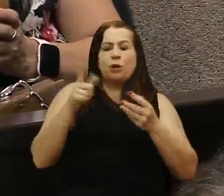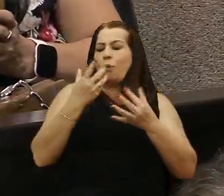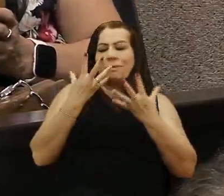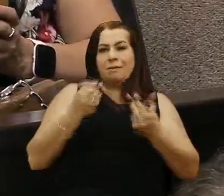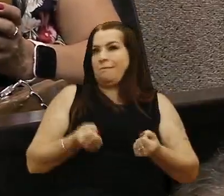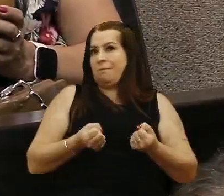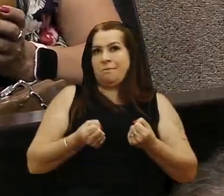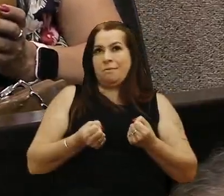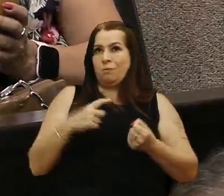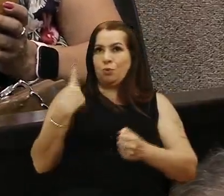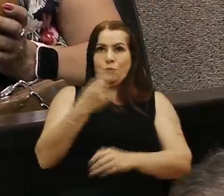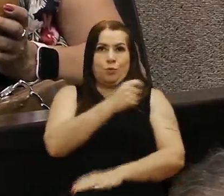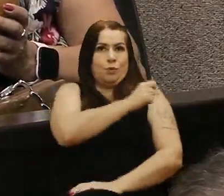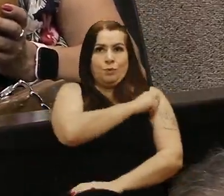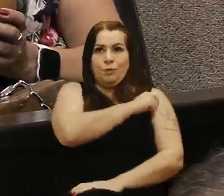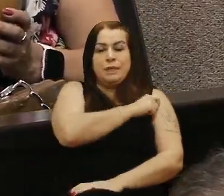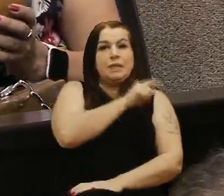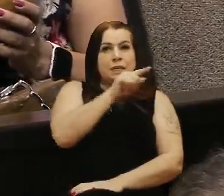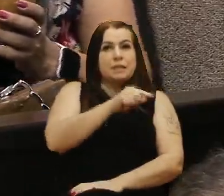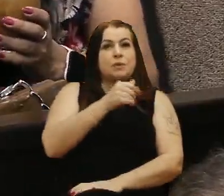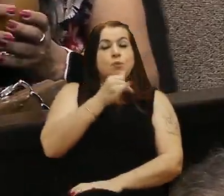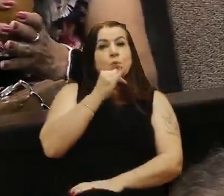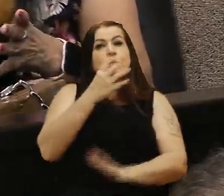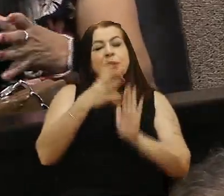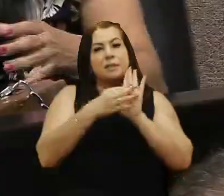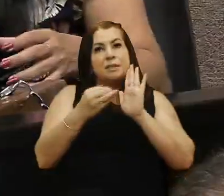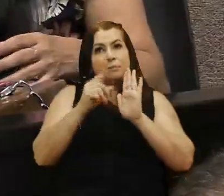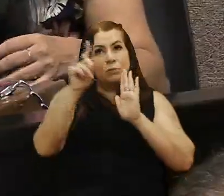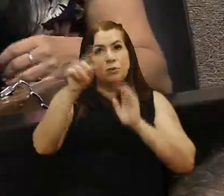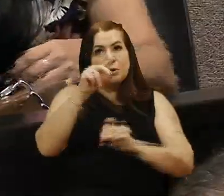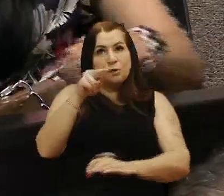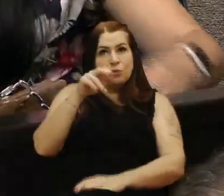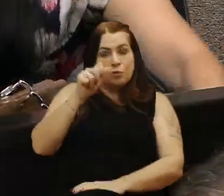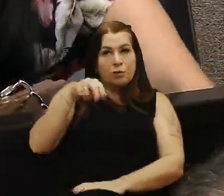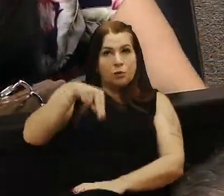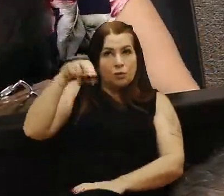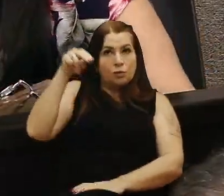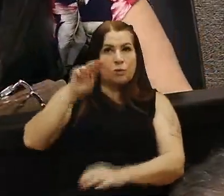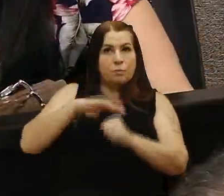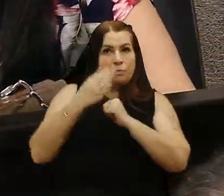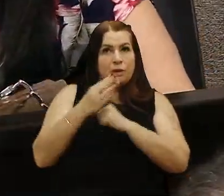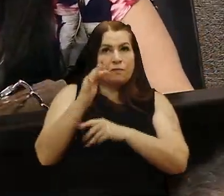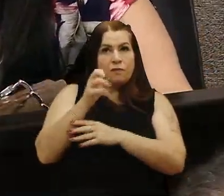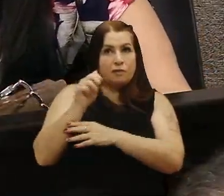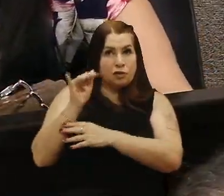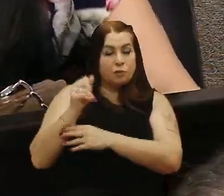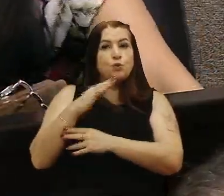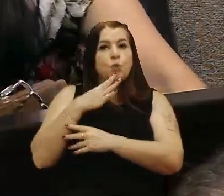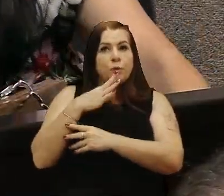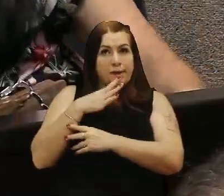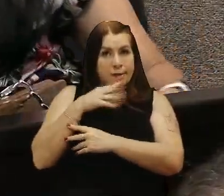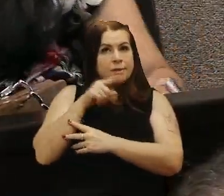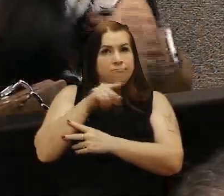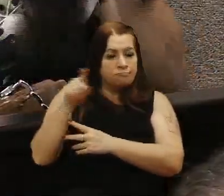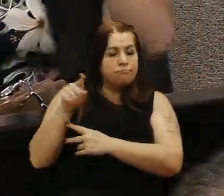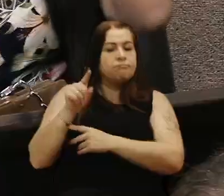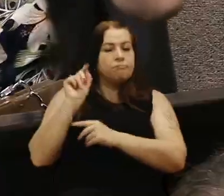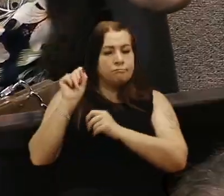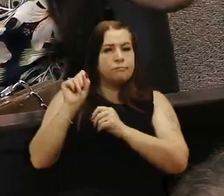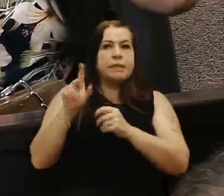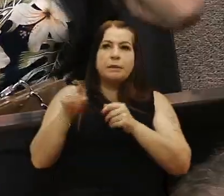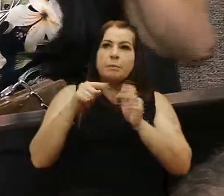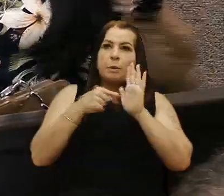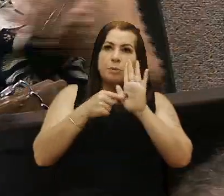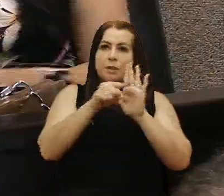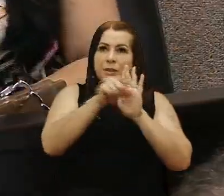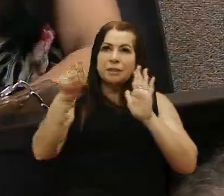inadmissível para os nossos alunos. Então, é esse um exemplo. Eu sou de lá da Zona Norte, eu sou do bairro Fátima, então eu conheço, eu tenho conhecimento de causa para